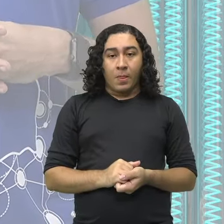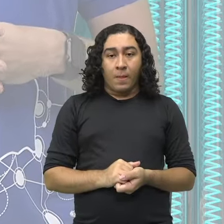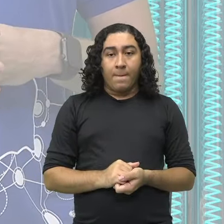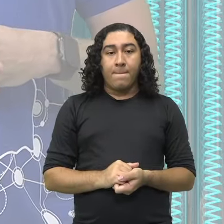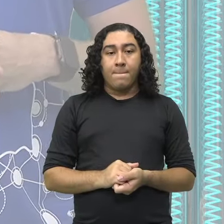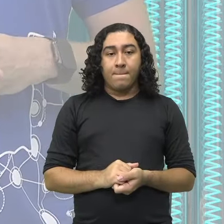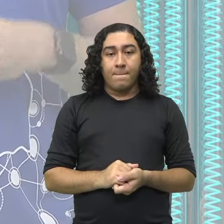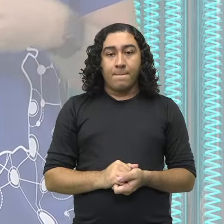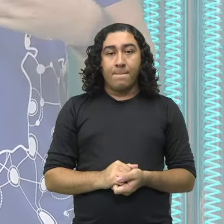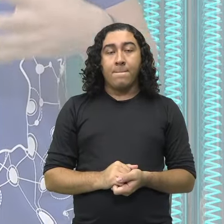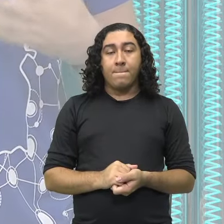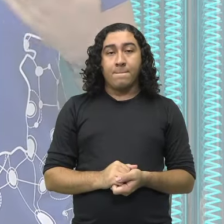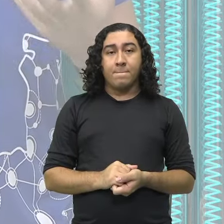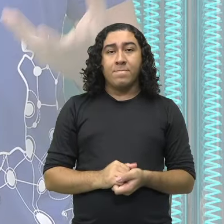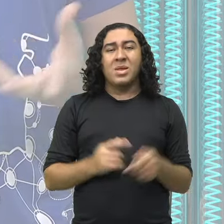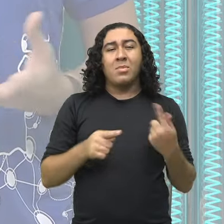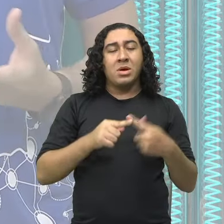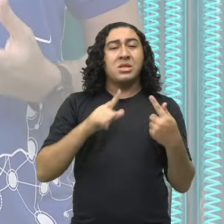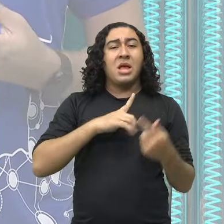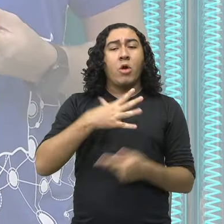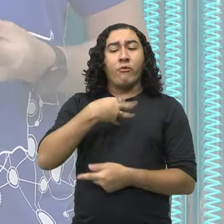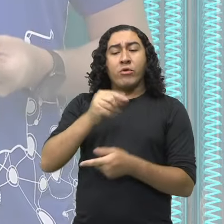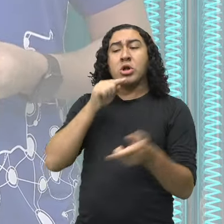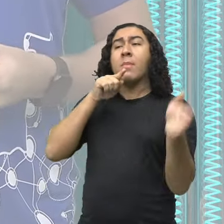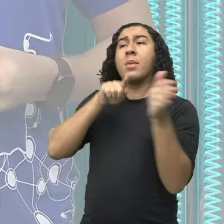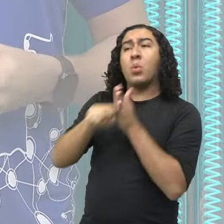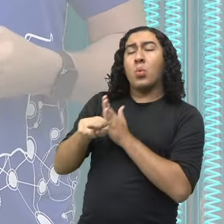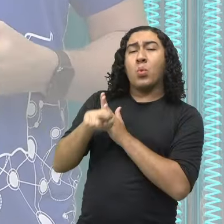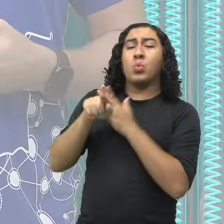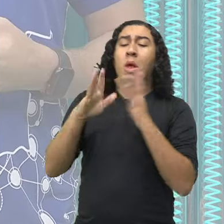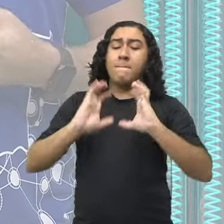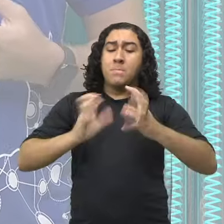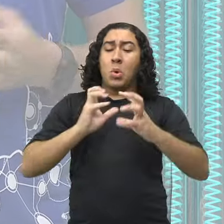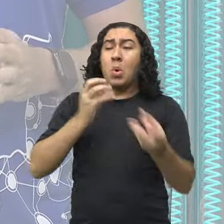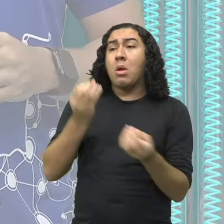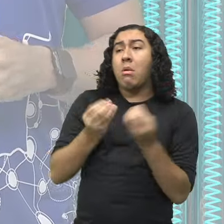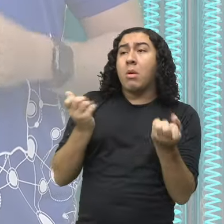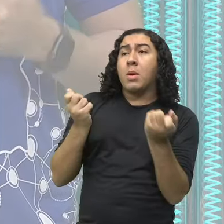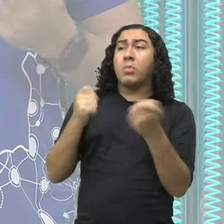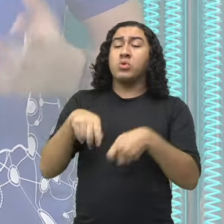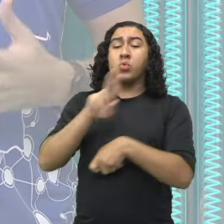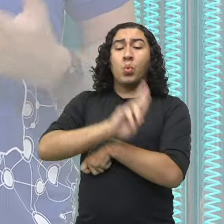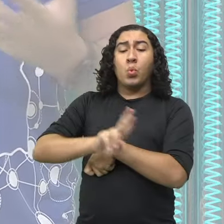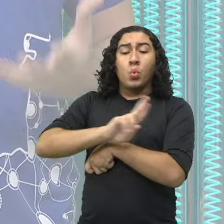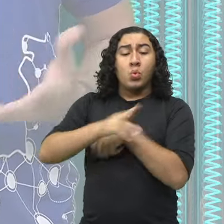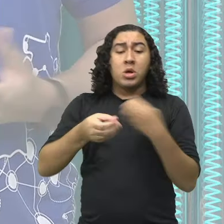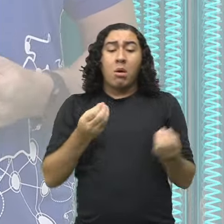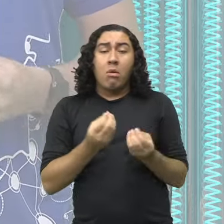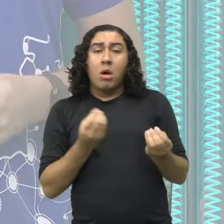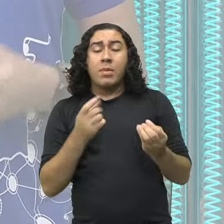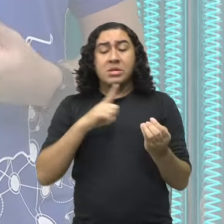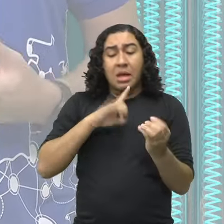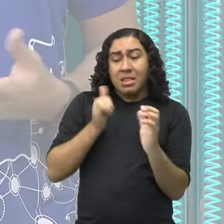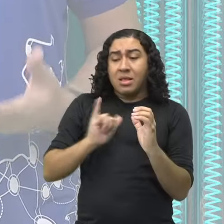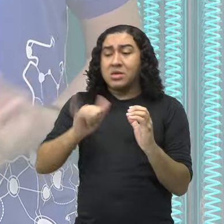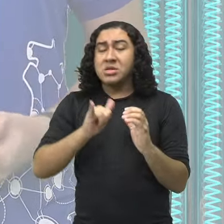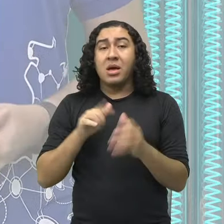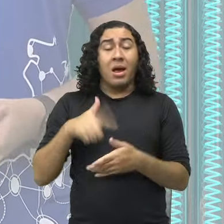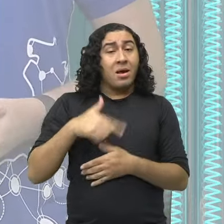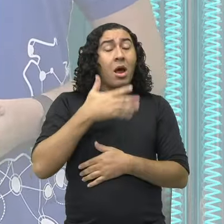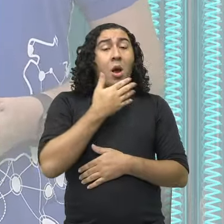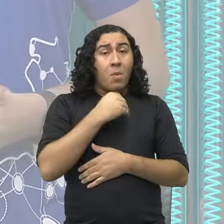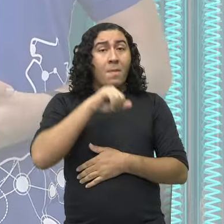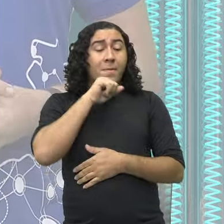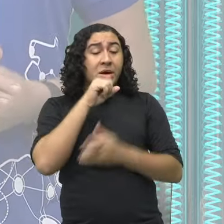ali ele perguntando, né? Se como é que faz para ligar, como é que funciona a bola, e o pai